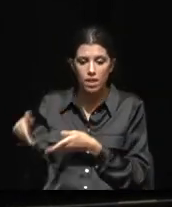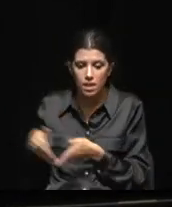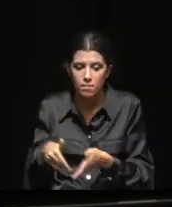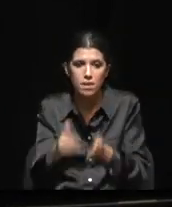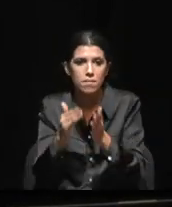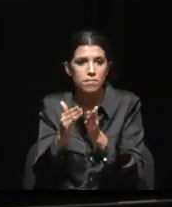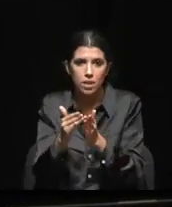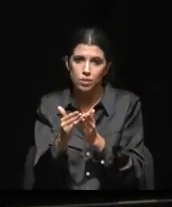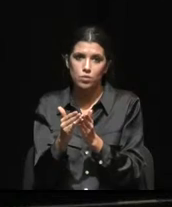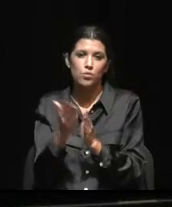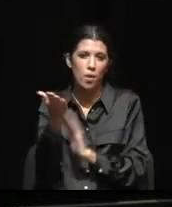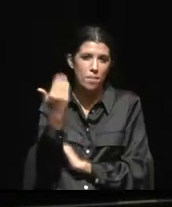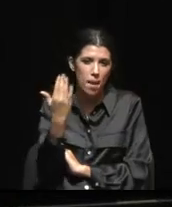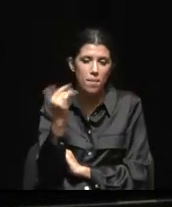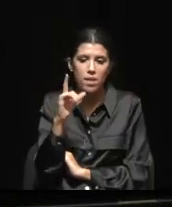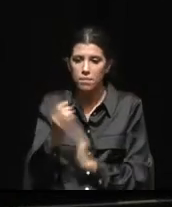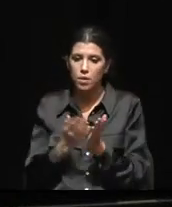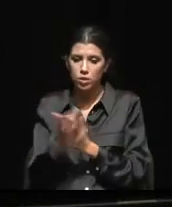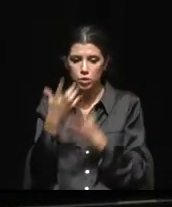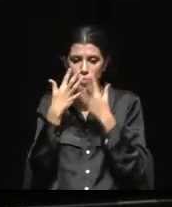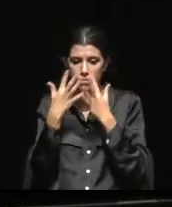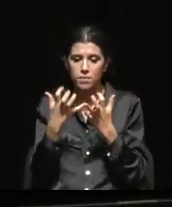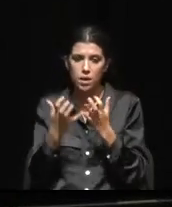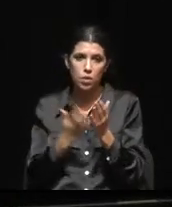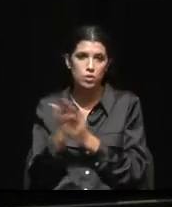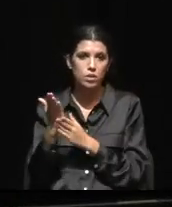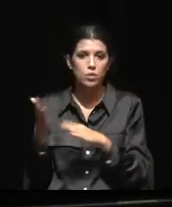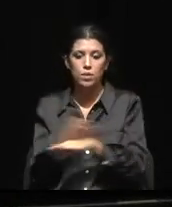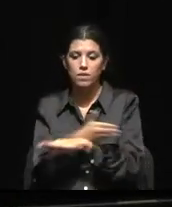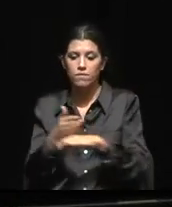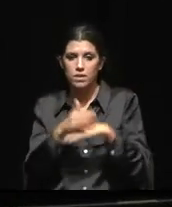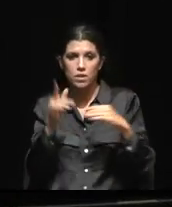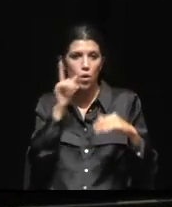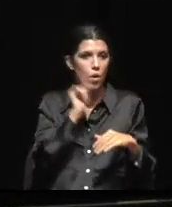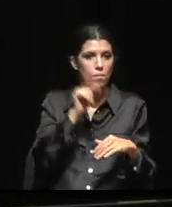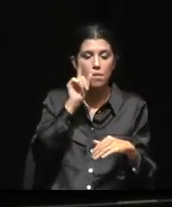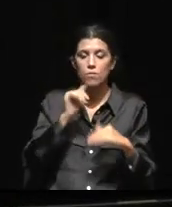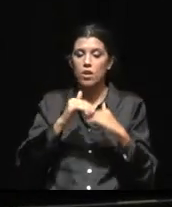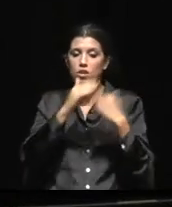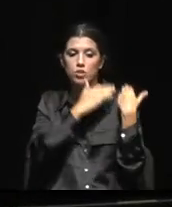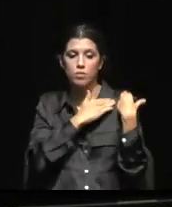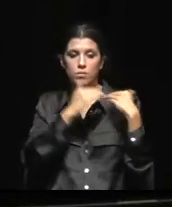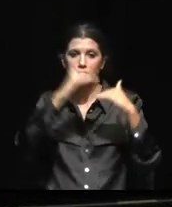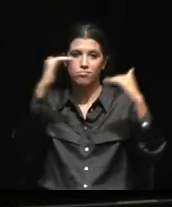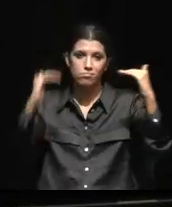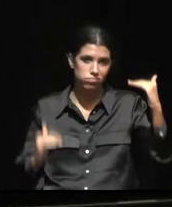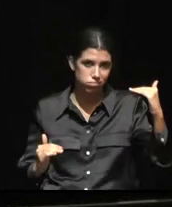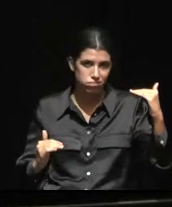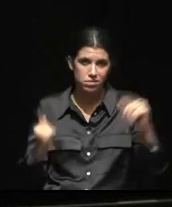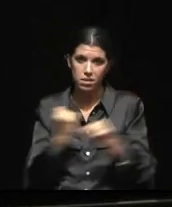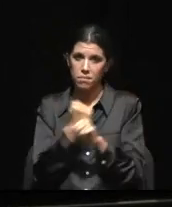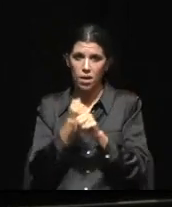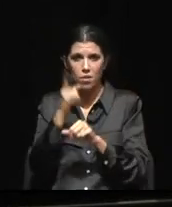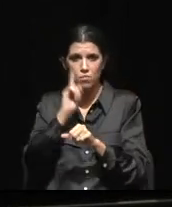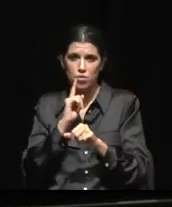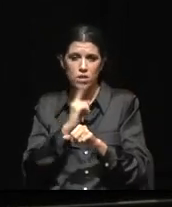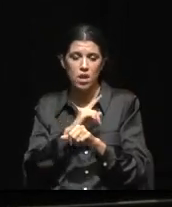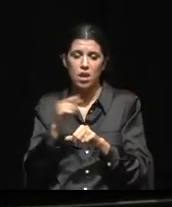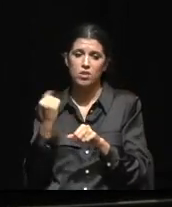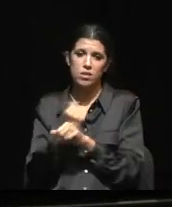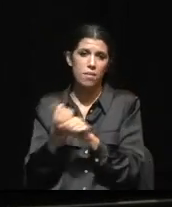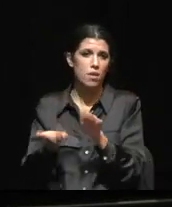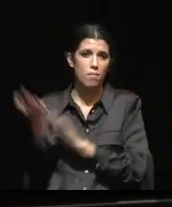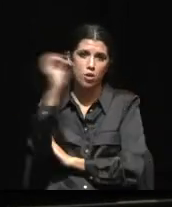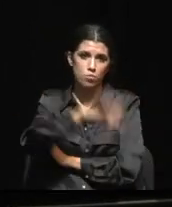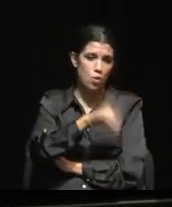encaminhamento continuamos também a verificar que se mantém uma divisão desigual de tarefas e responsabilidades domésticas e de cuidado para